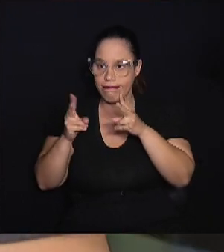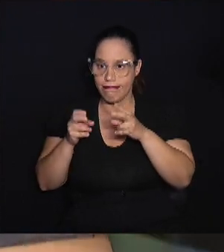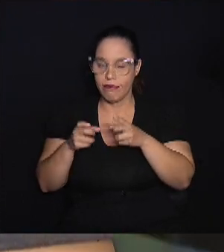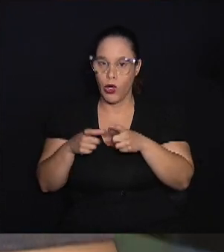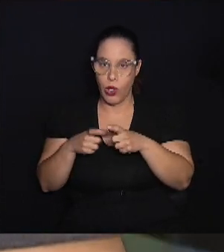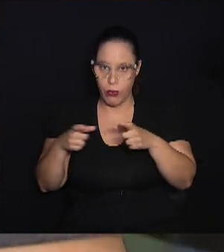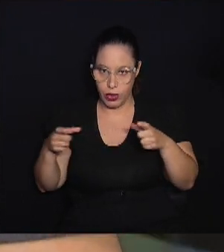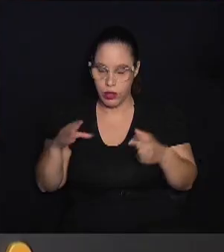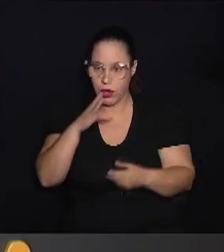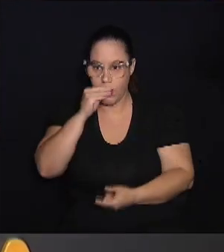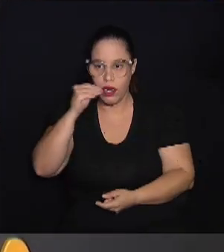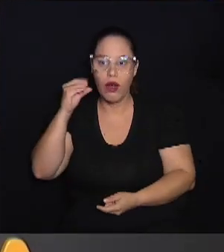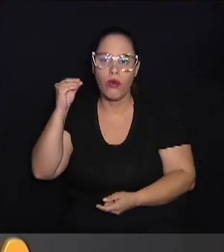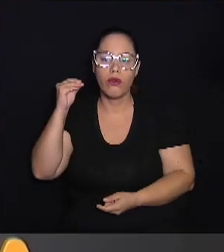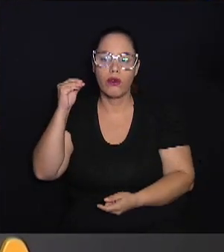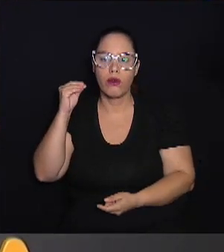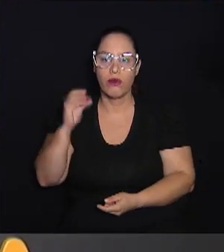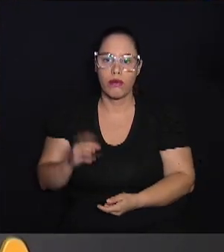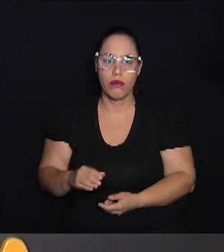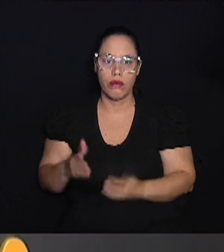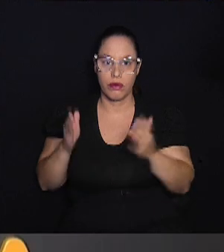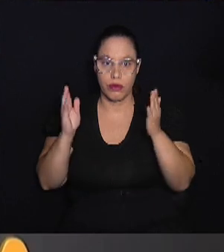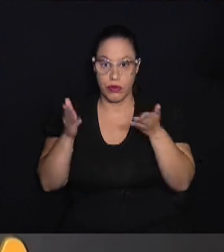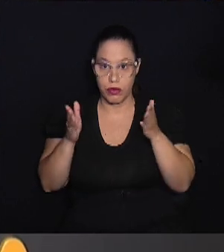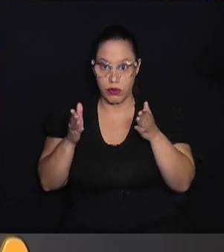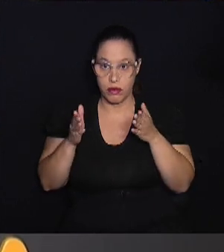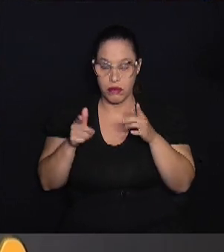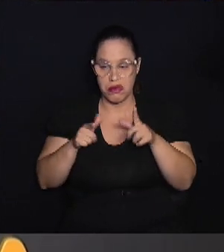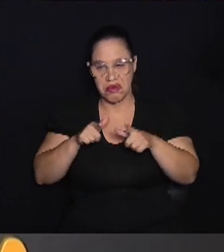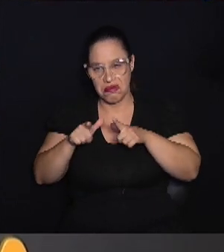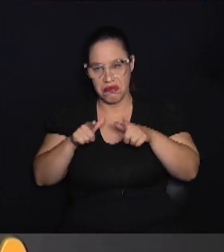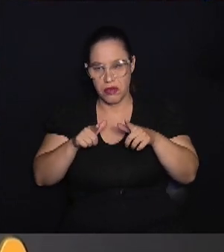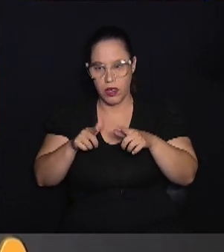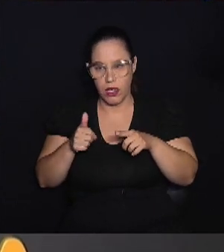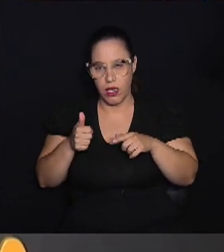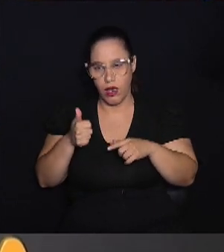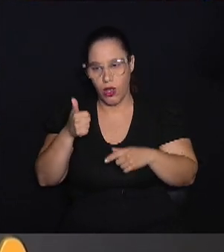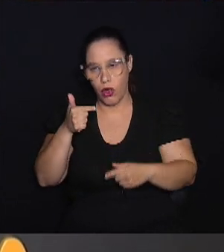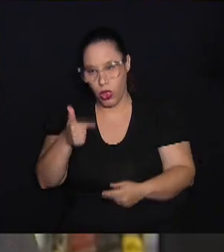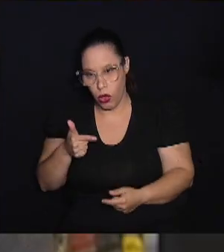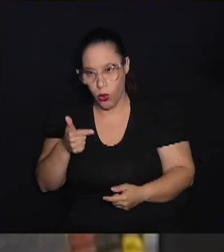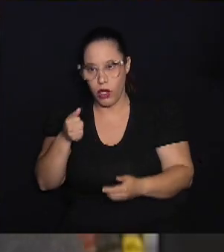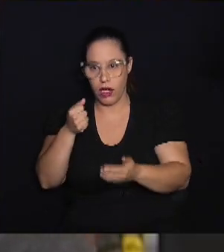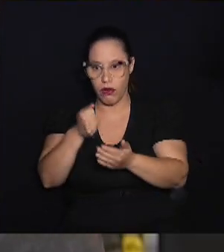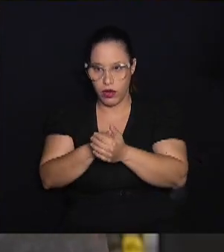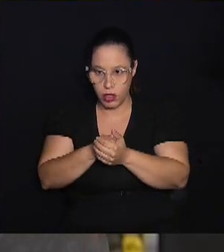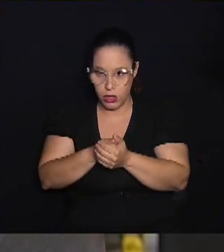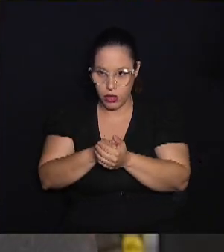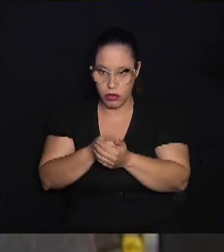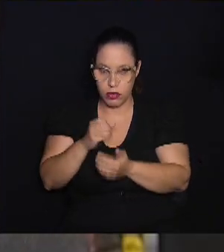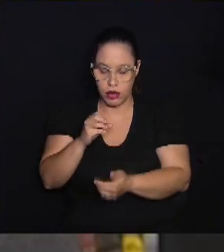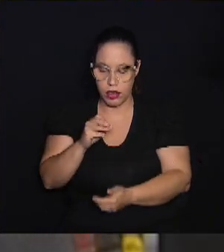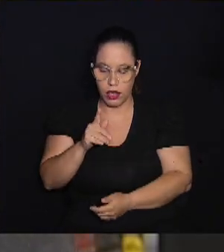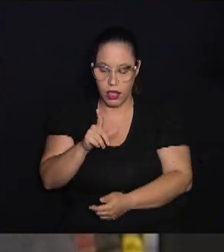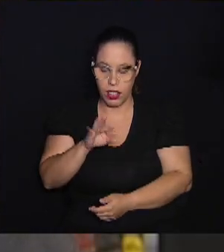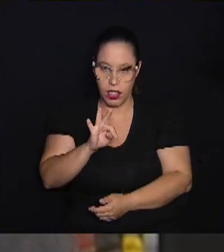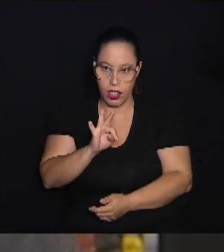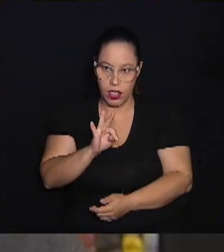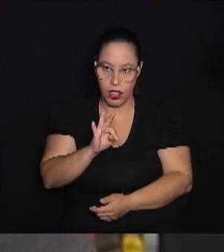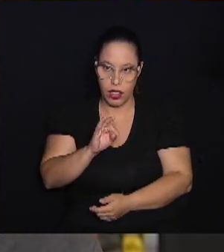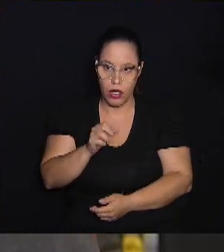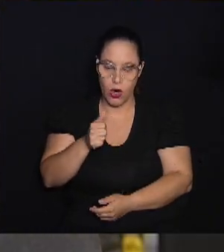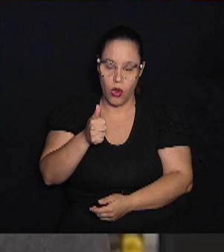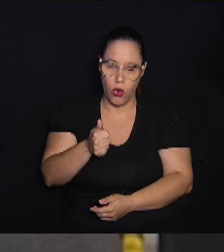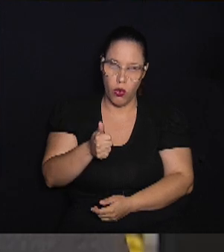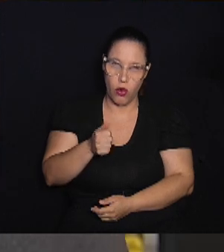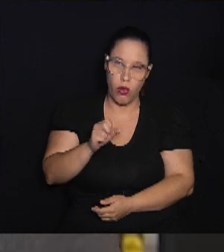quadro de funcionários, né? Hoje a gente trabalha com um quadro de 2 efetivos e uma média de 1 a 2